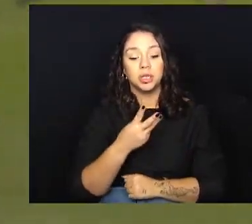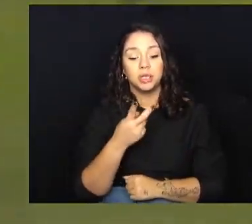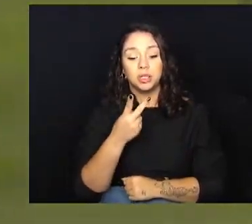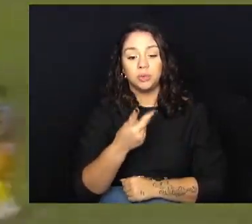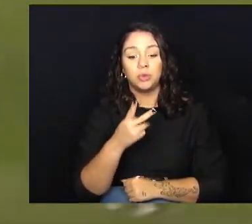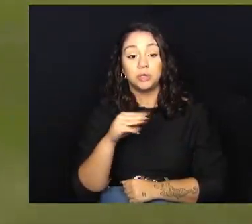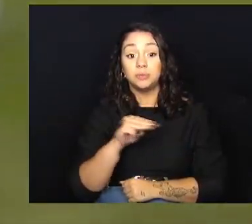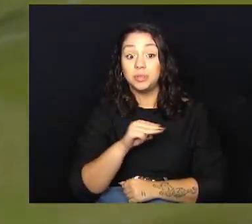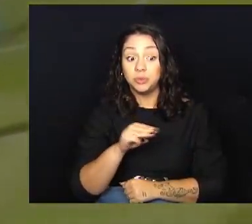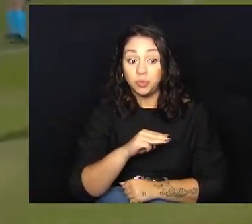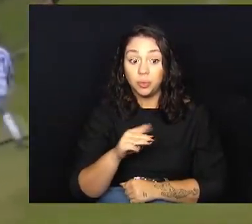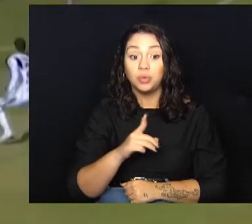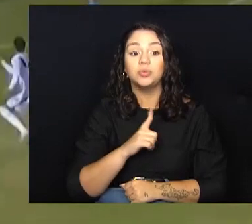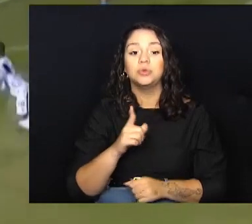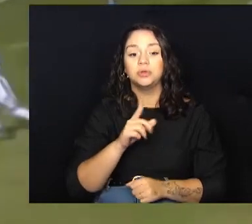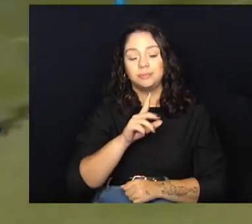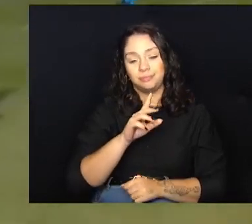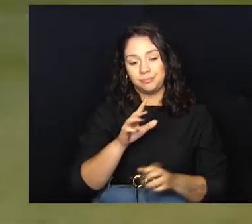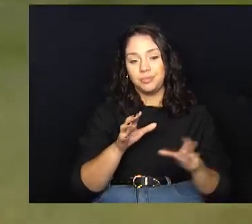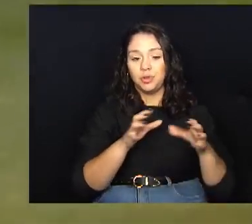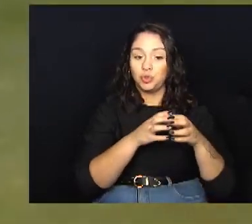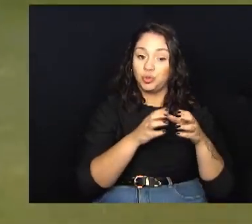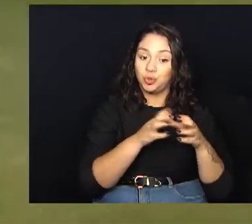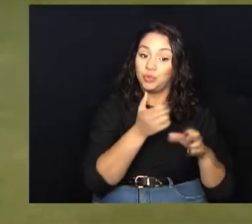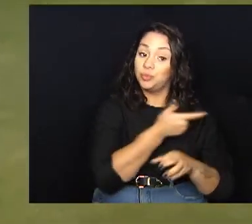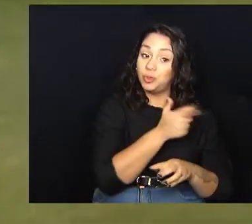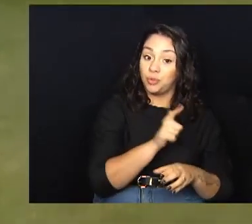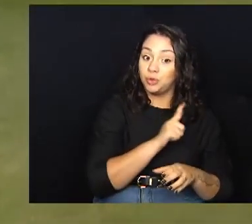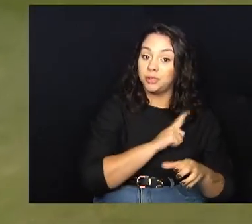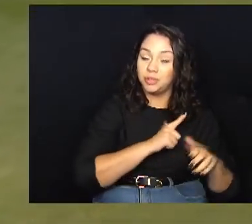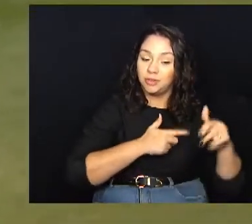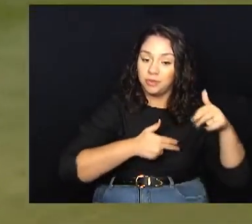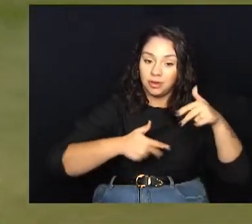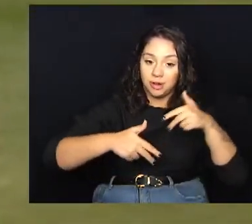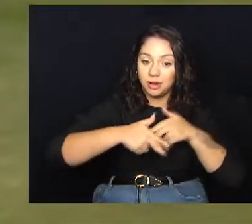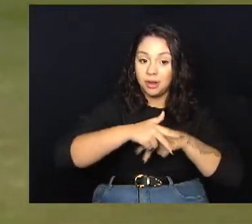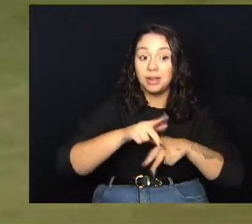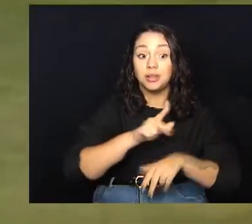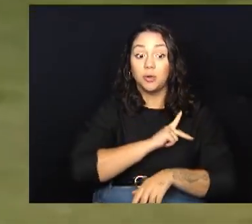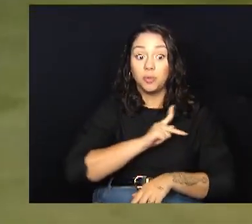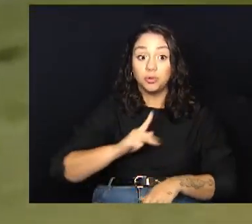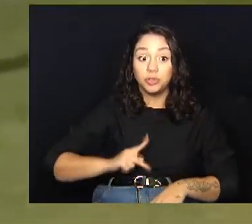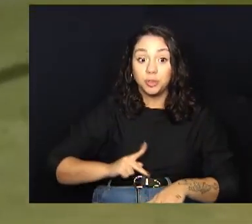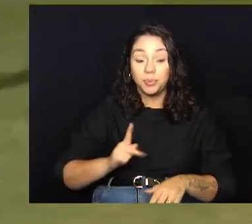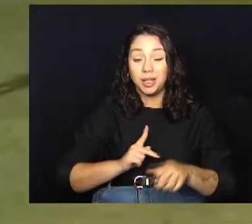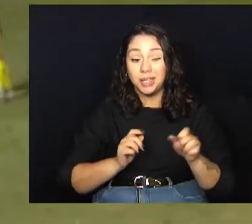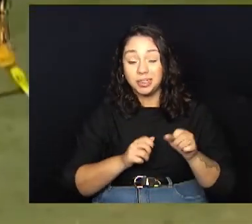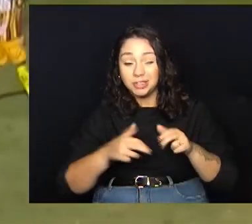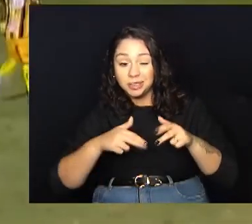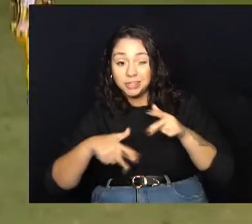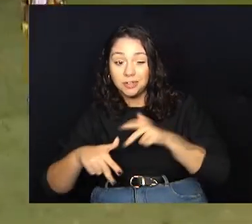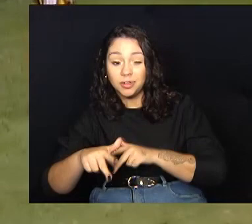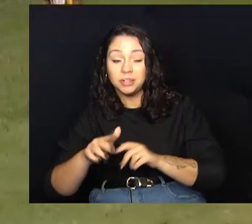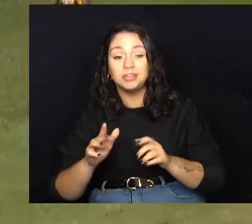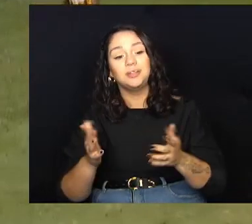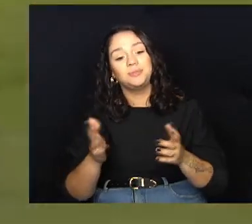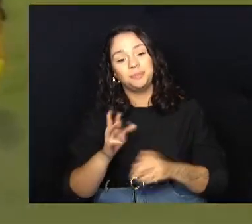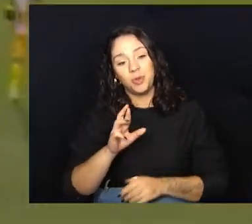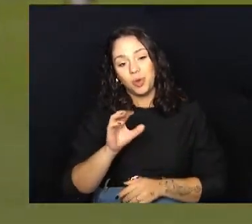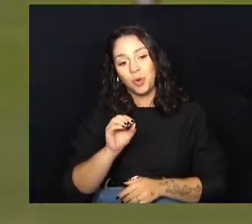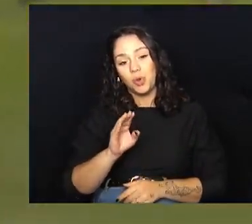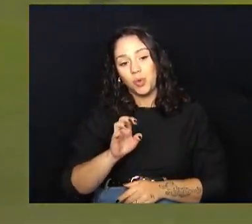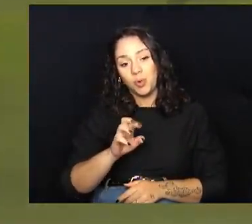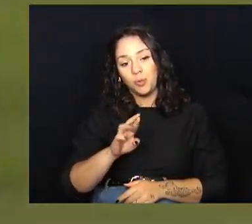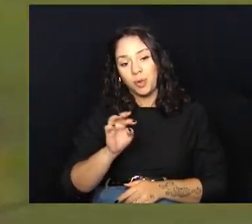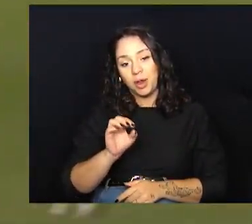novorizontino chegou ao ataque Marlon cruzou a Zaga ponte pretana afastou parcialmente Roberto jogou